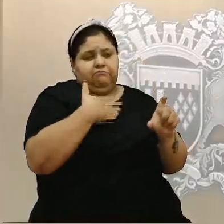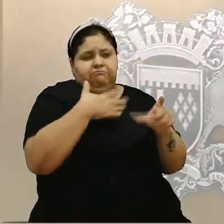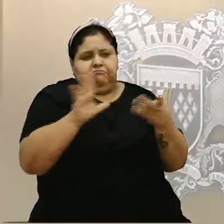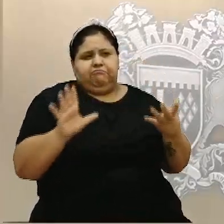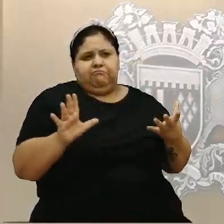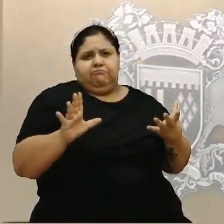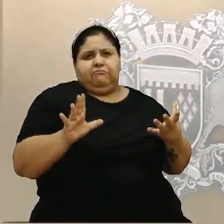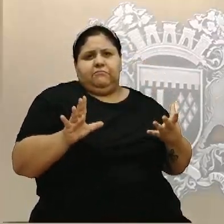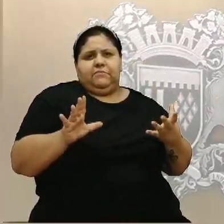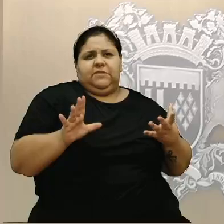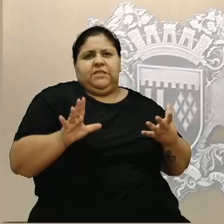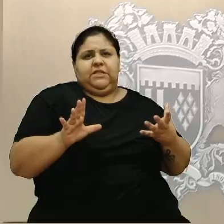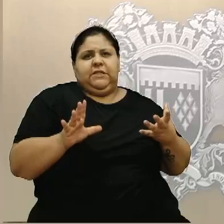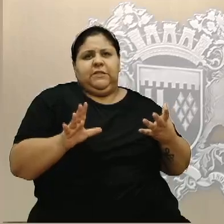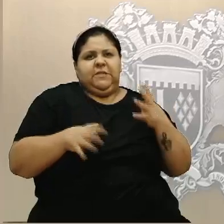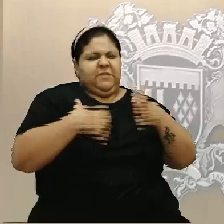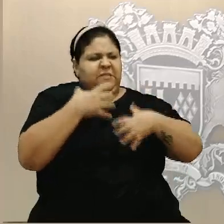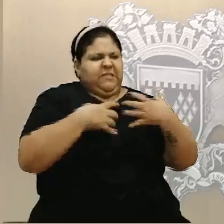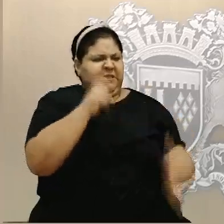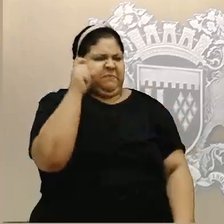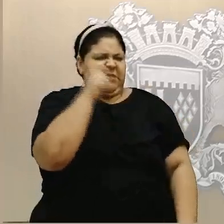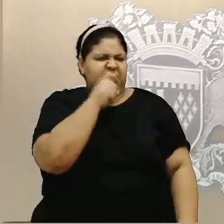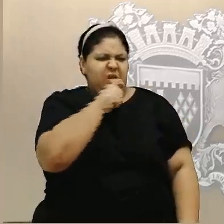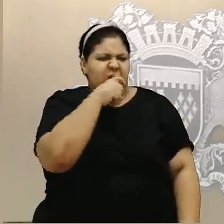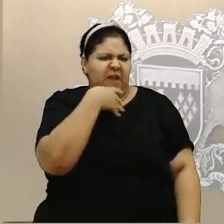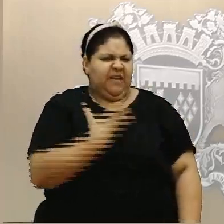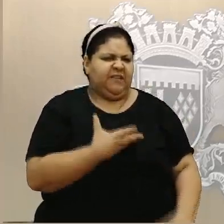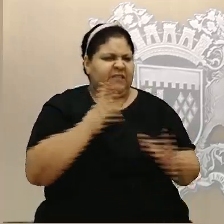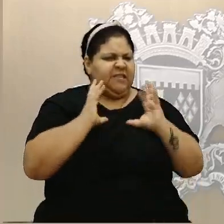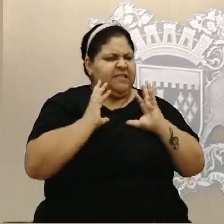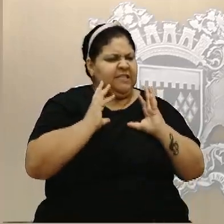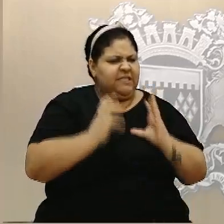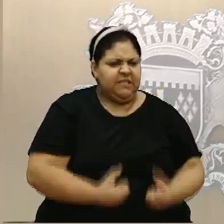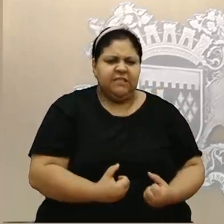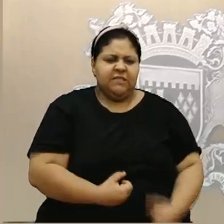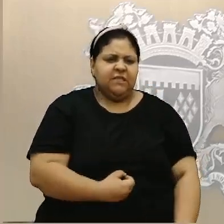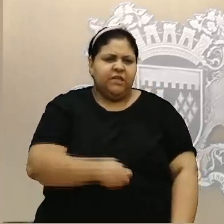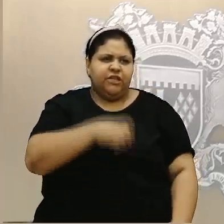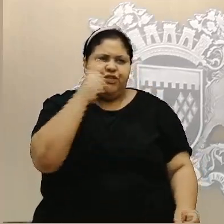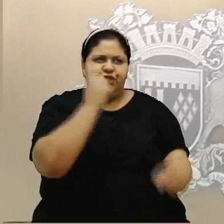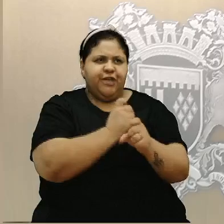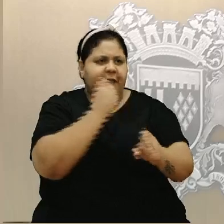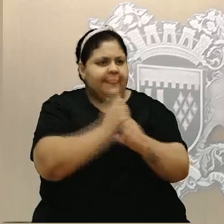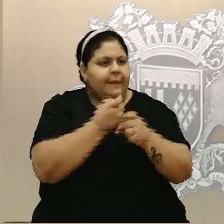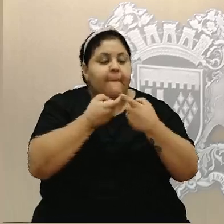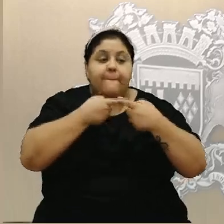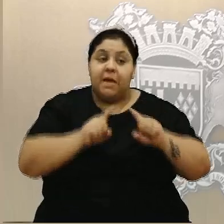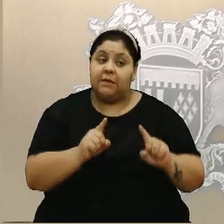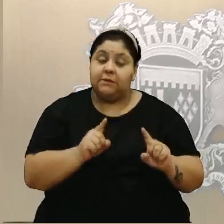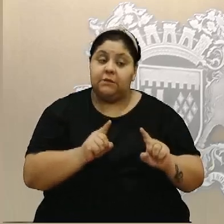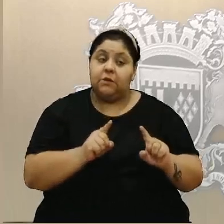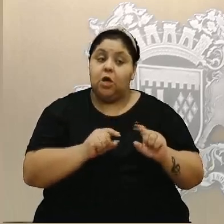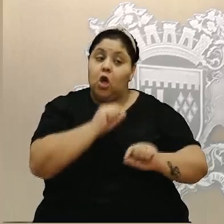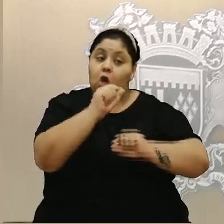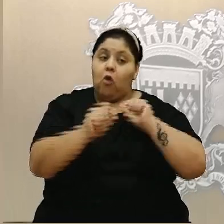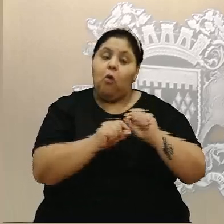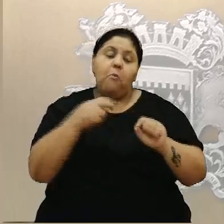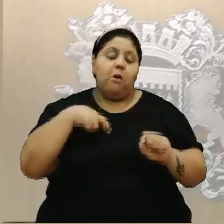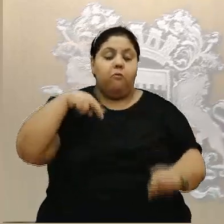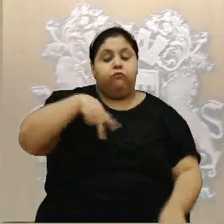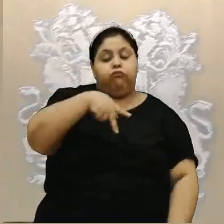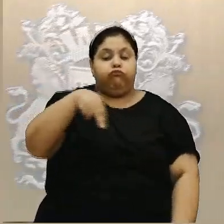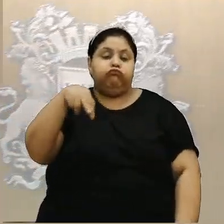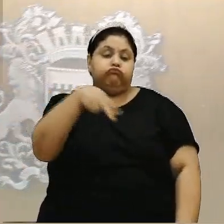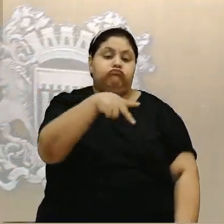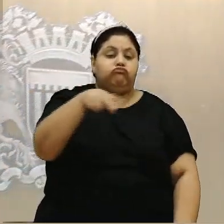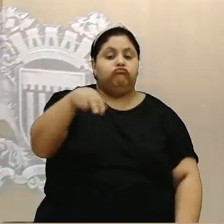são enfarosas, mentirosas, cansativas, insuportáveis. Mas, como sou um peregrino, segui a